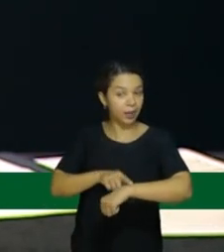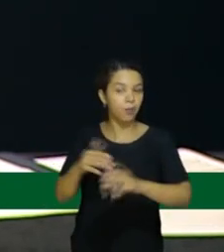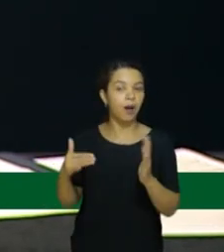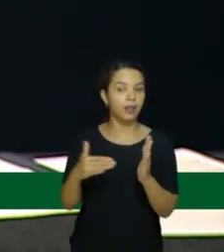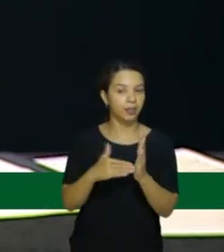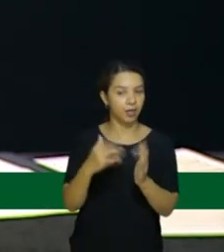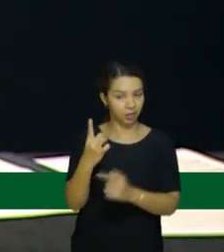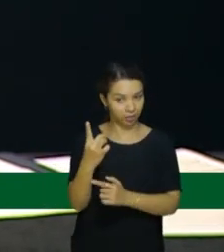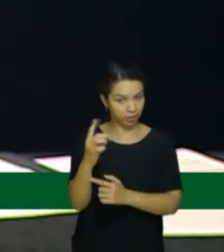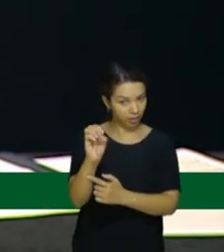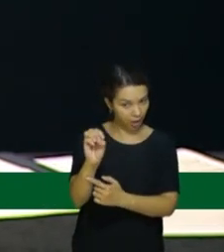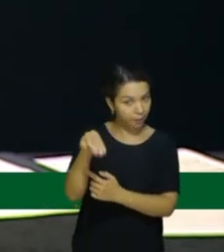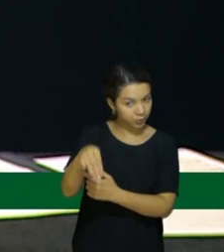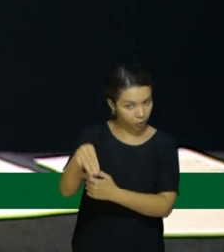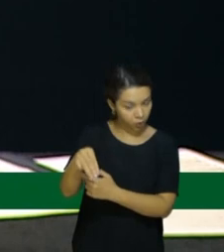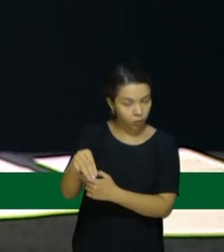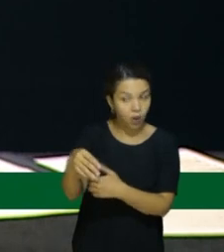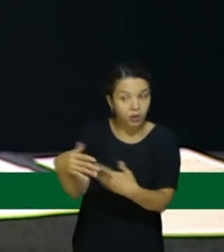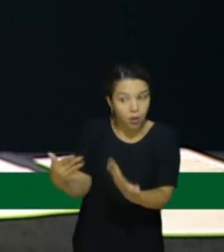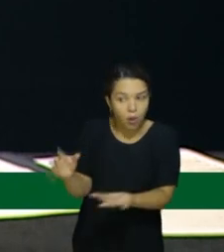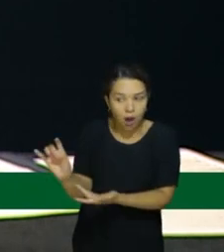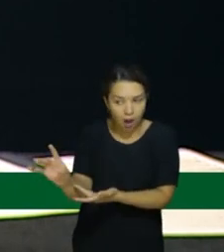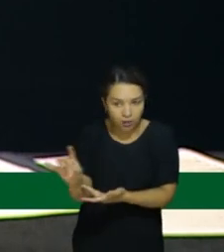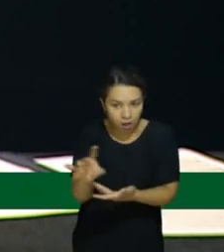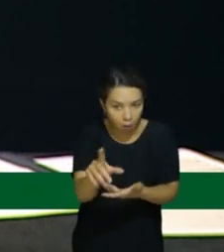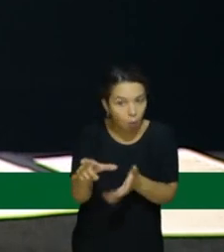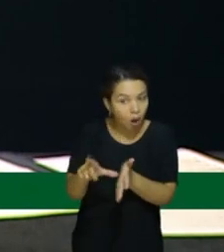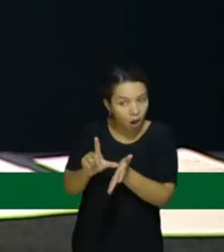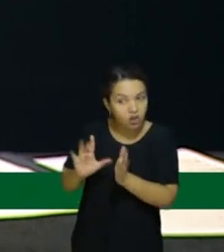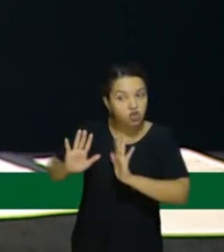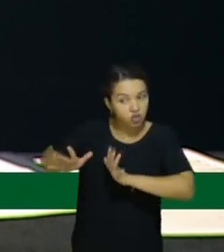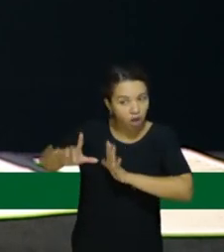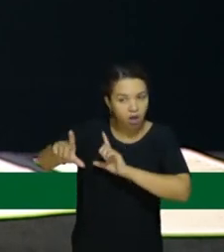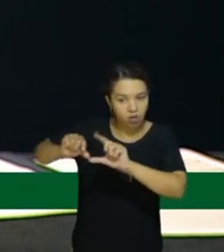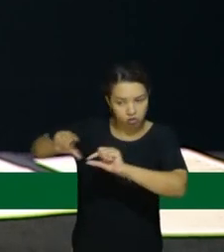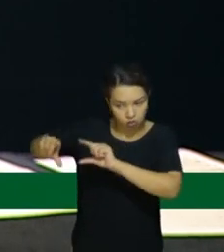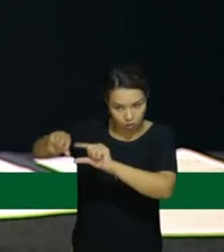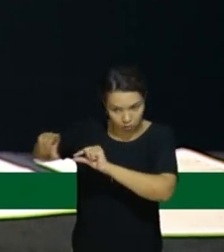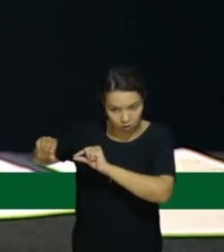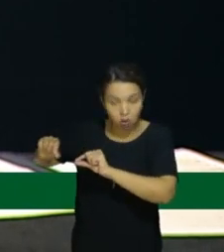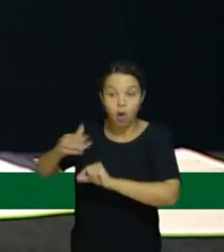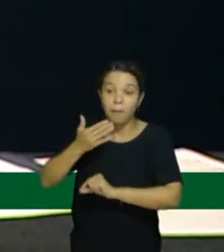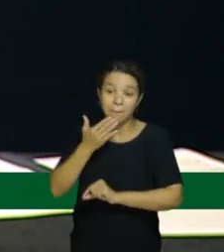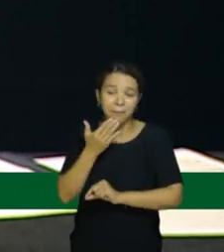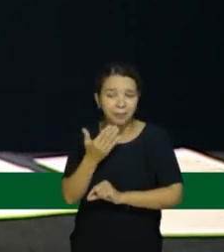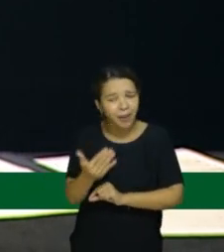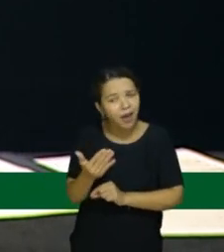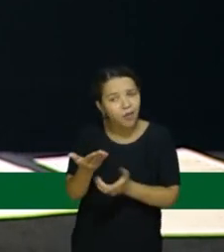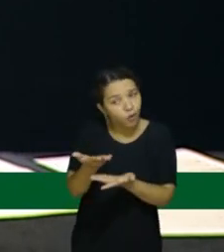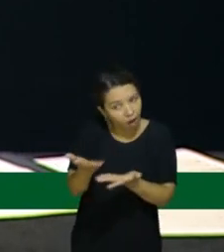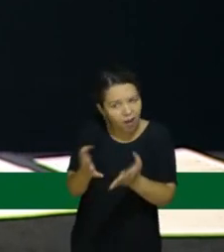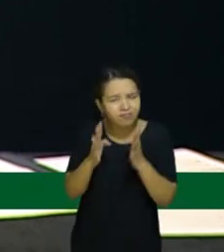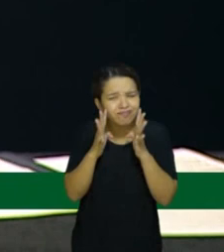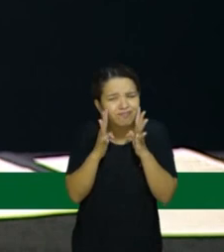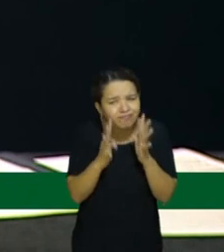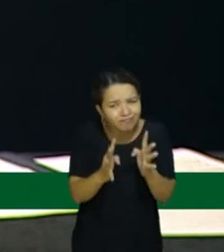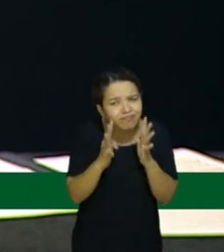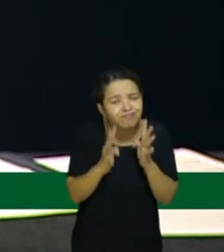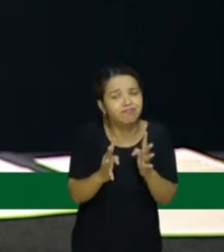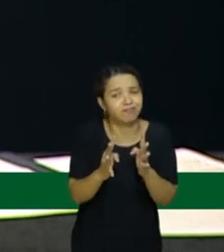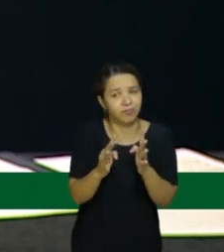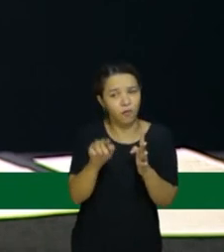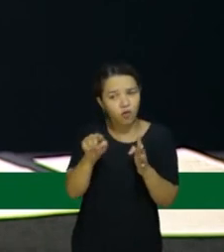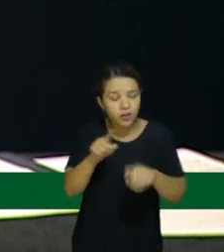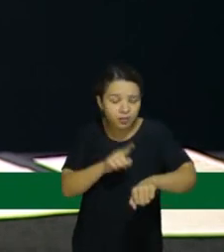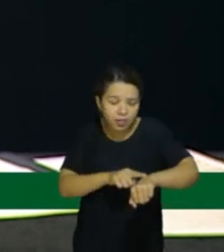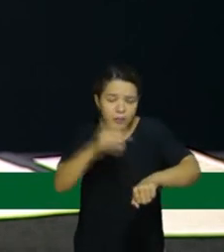os oradores que foram escolhidos pela bancada regional do Vale a gente pede a especial atenção para que se atenham